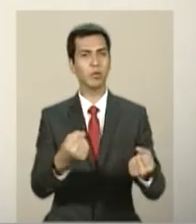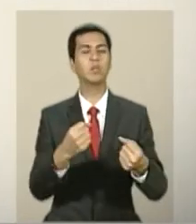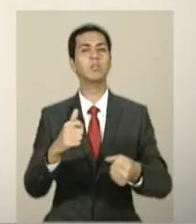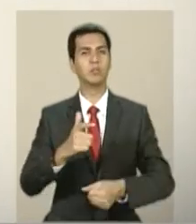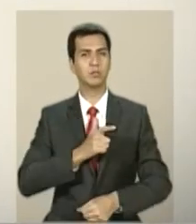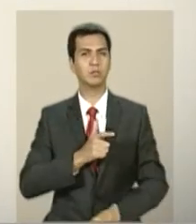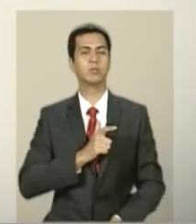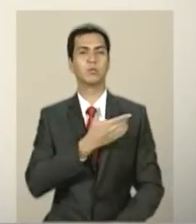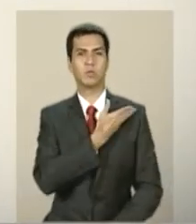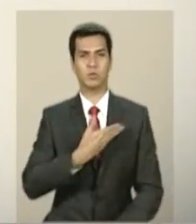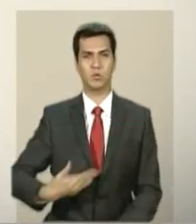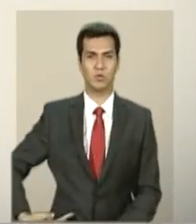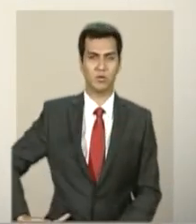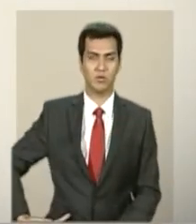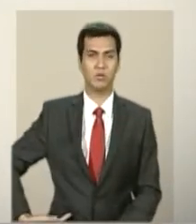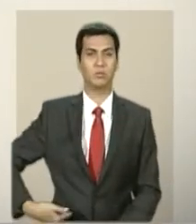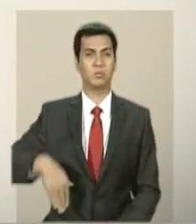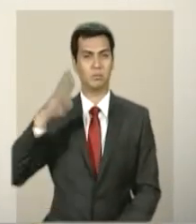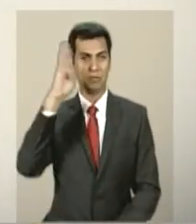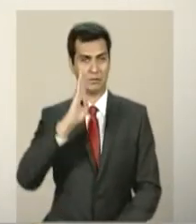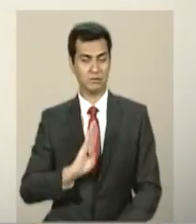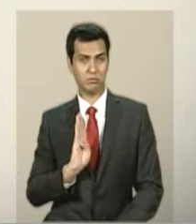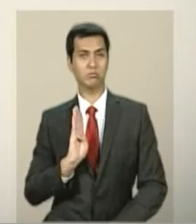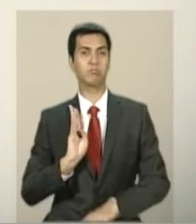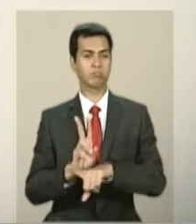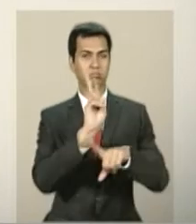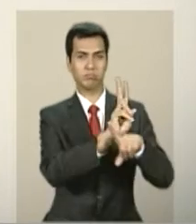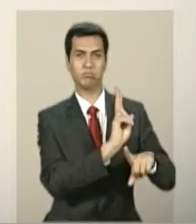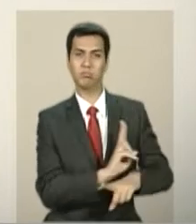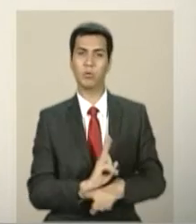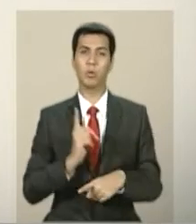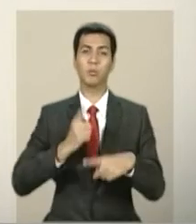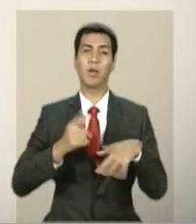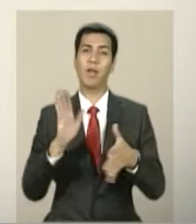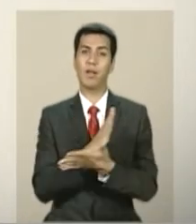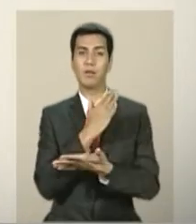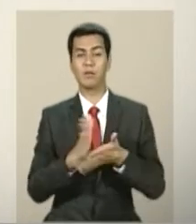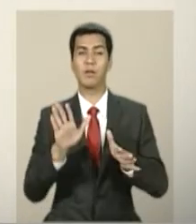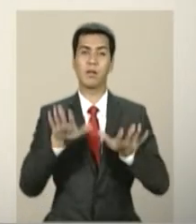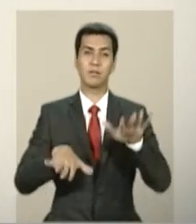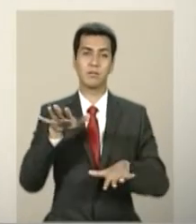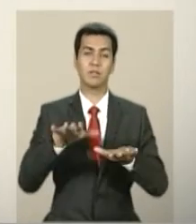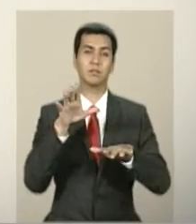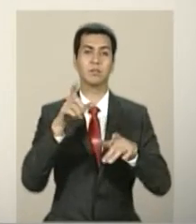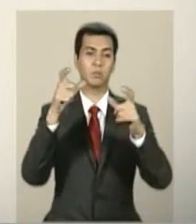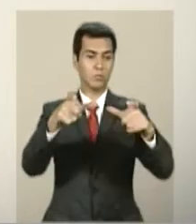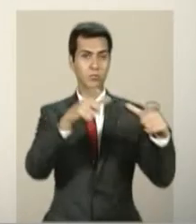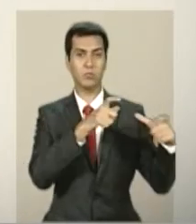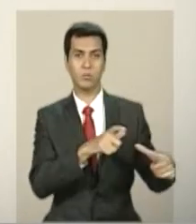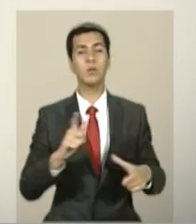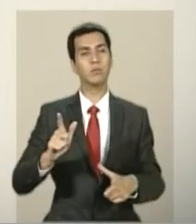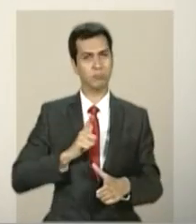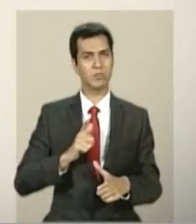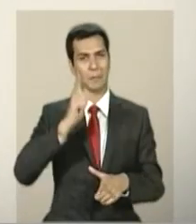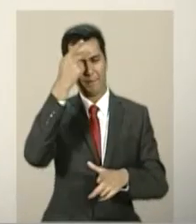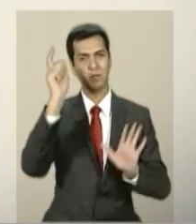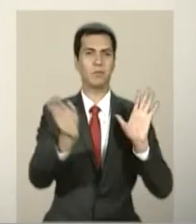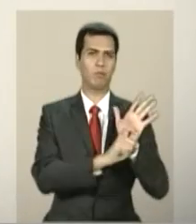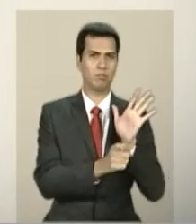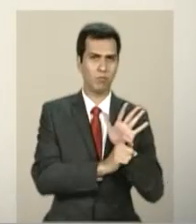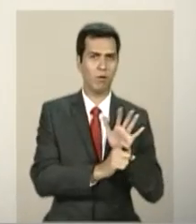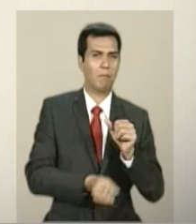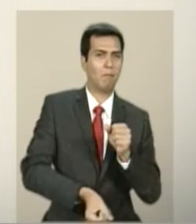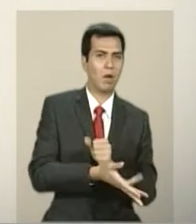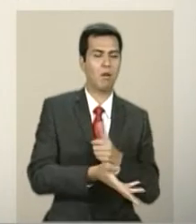presença do estado em regiões onde identificamos atuação de traficantes contrabandistas e